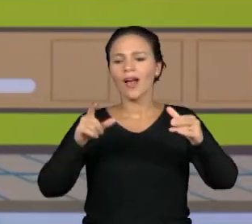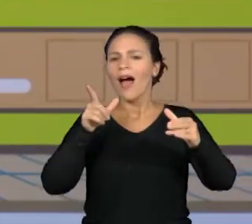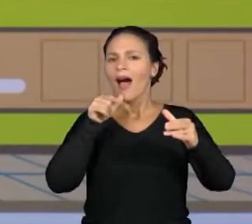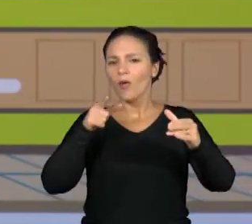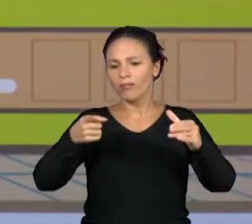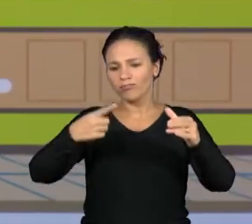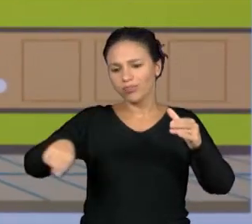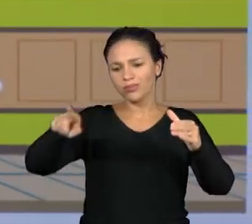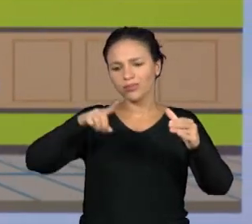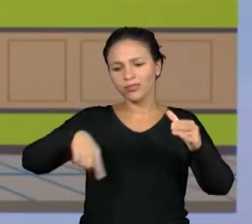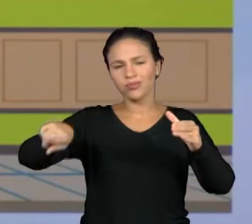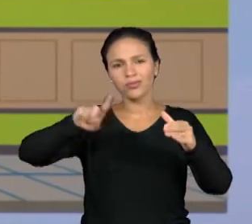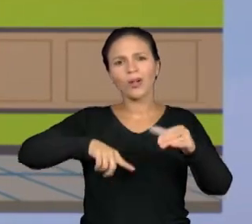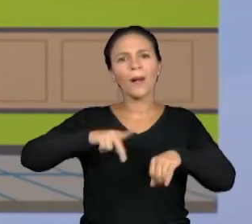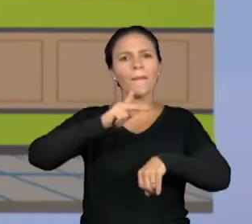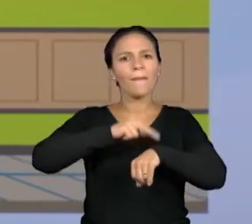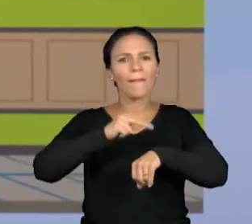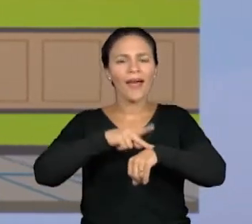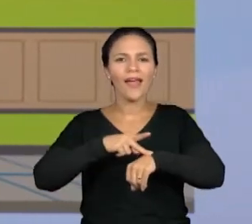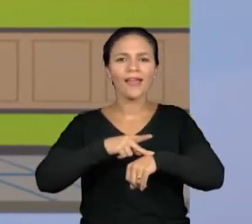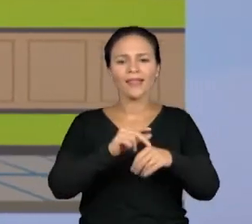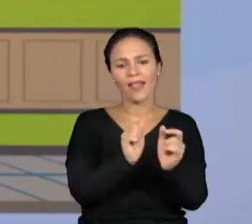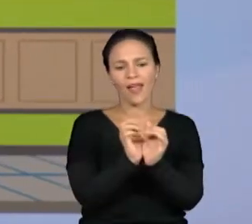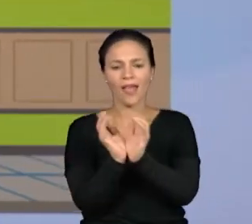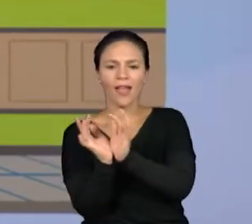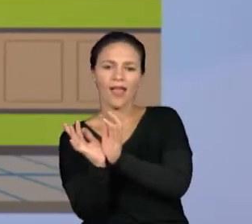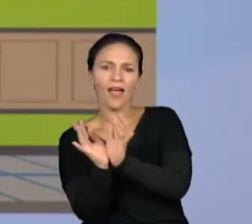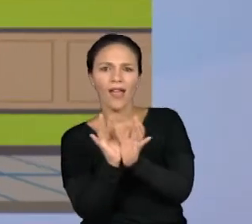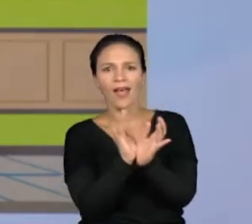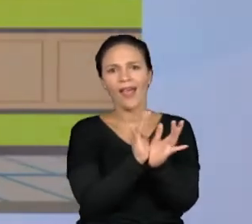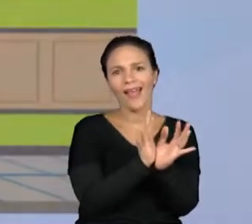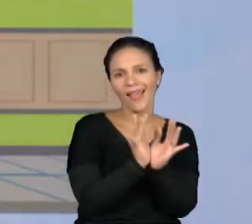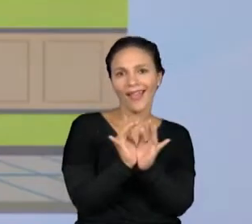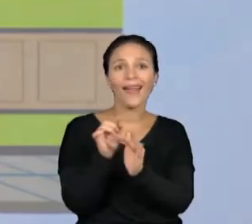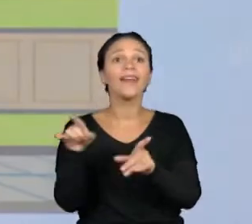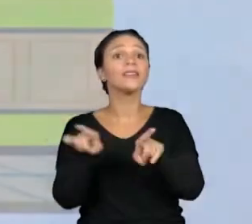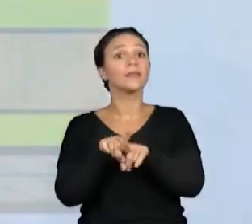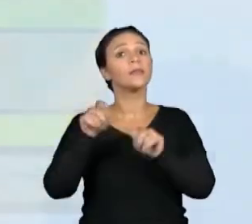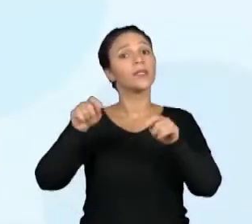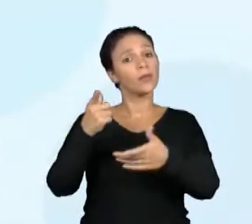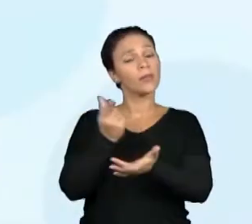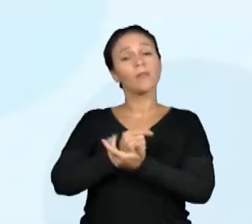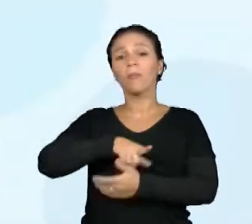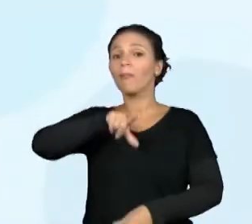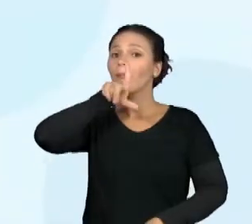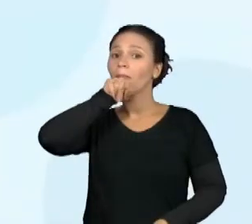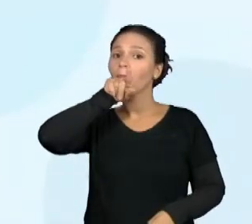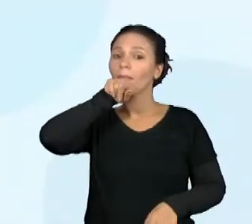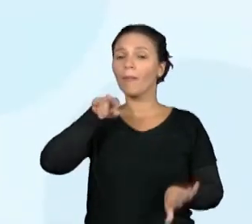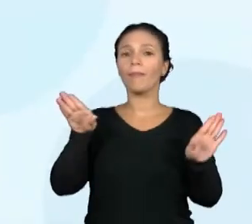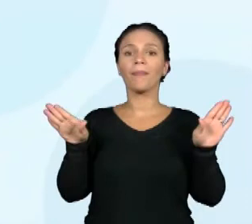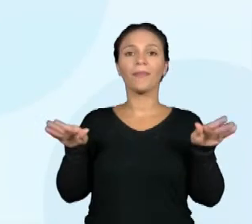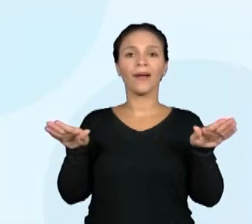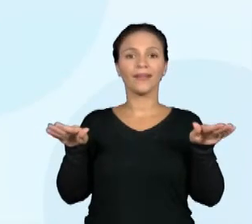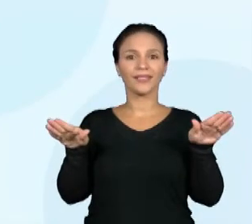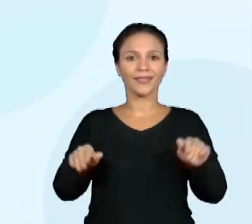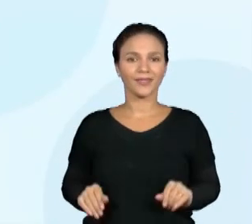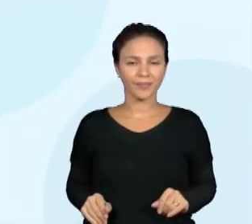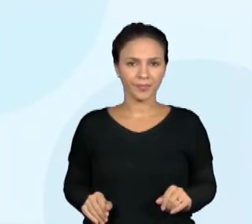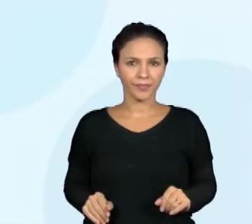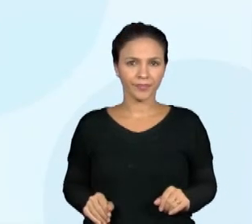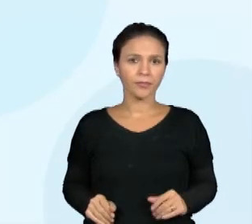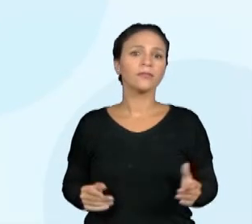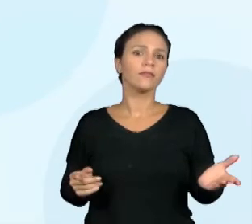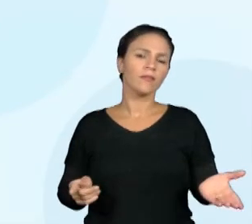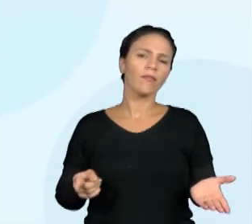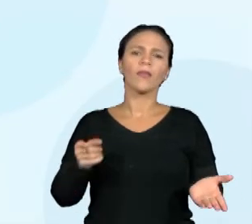algas, pedrinhas. Até aves a gente consegue comprar lá numa pet shop e